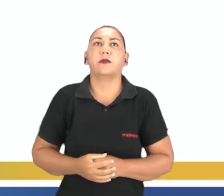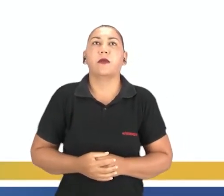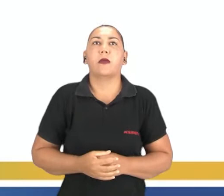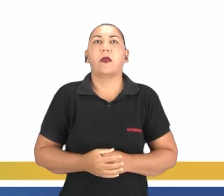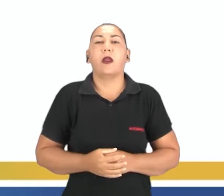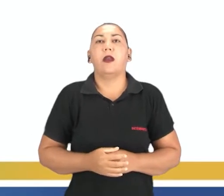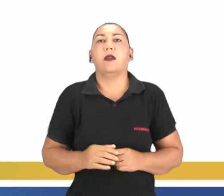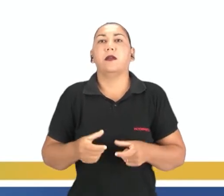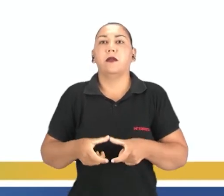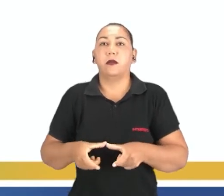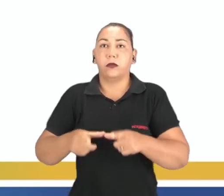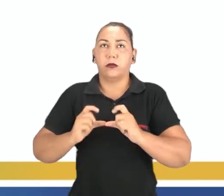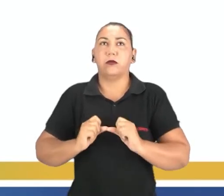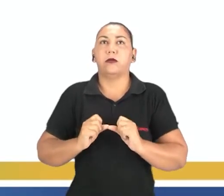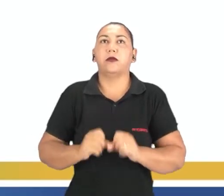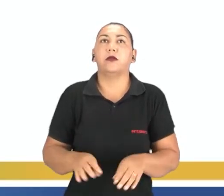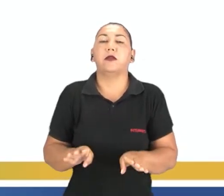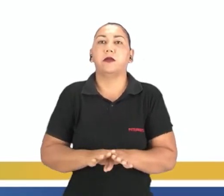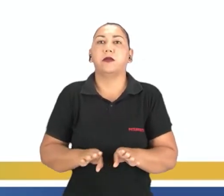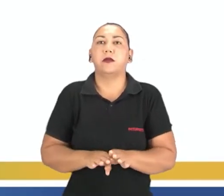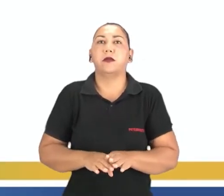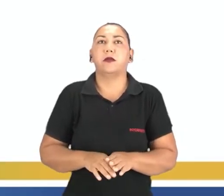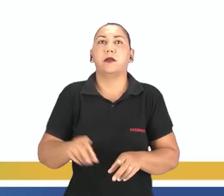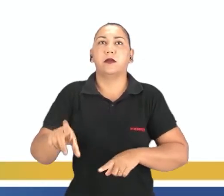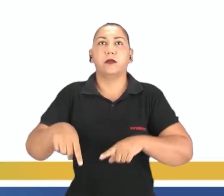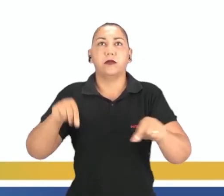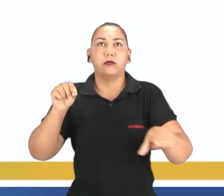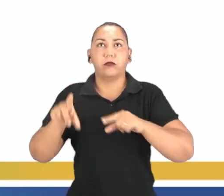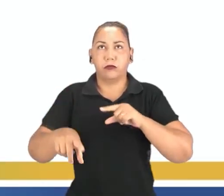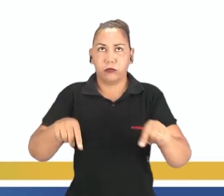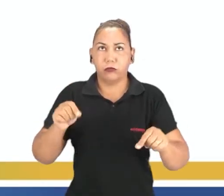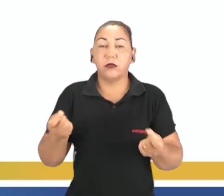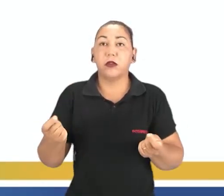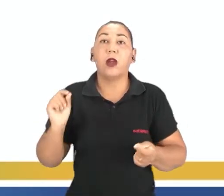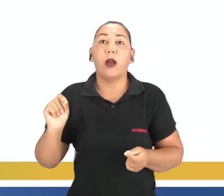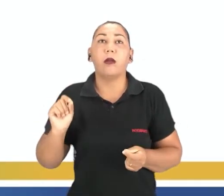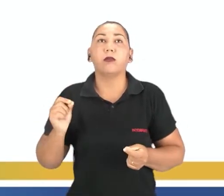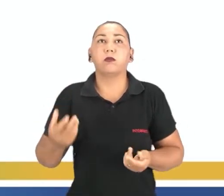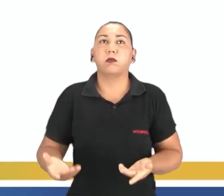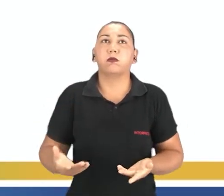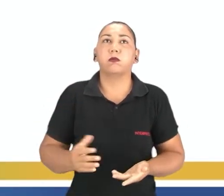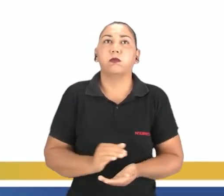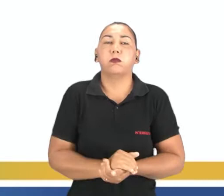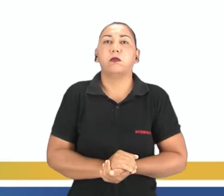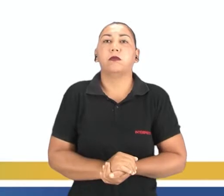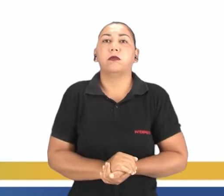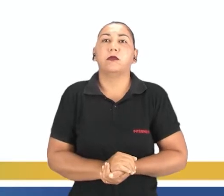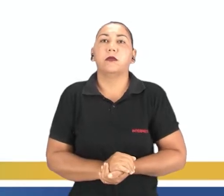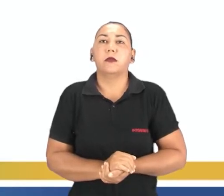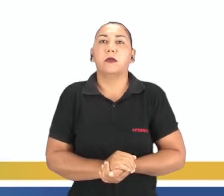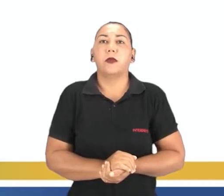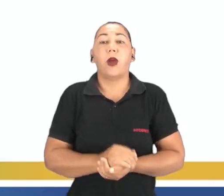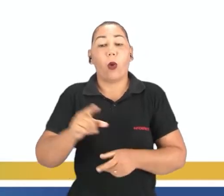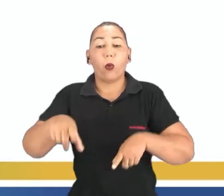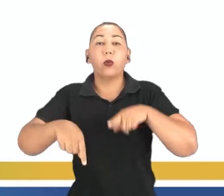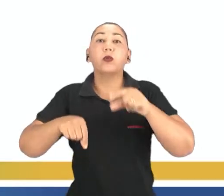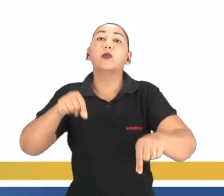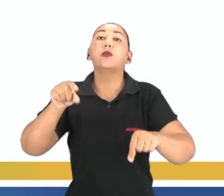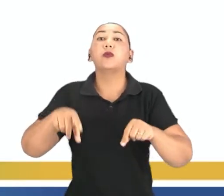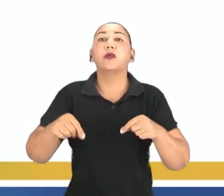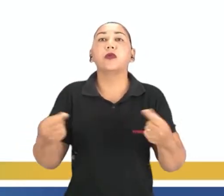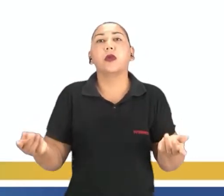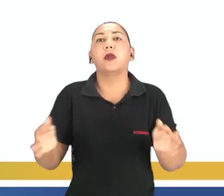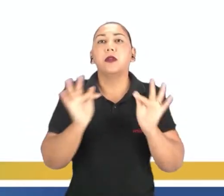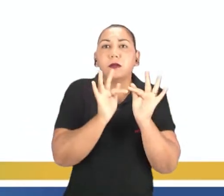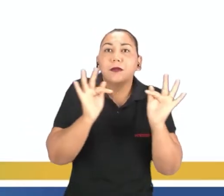E ainda temos também as conjunções alternativas. O que são as conjunções alternativas? Para dar alternativas ou uma escolha